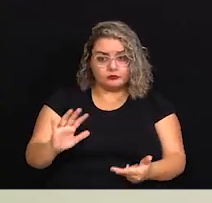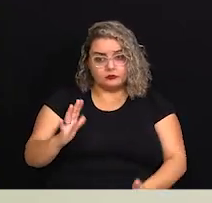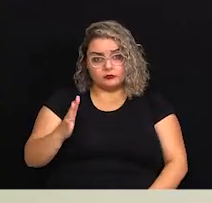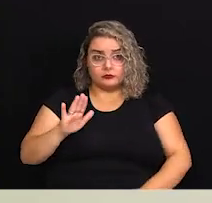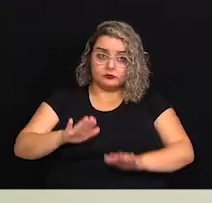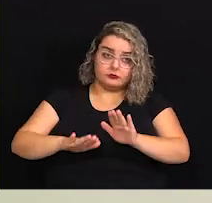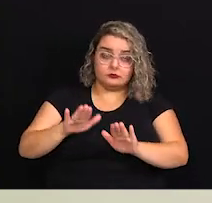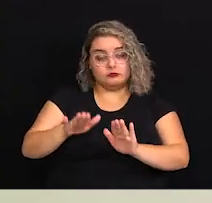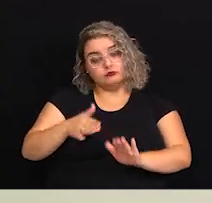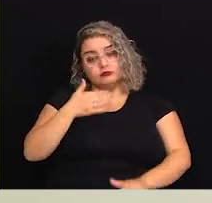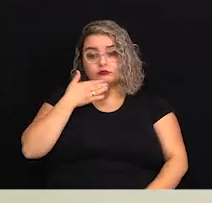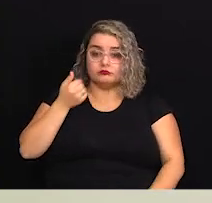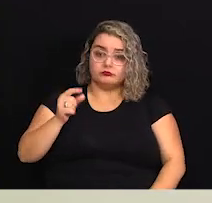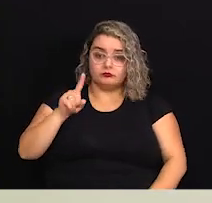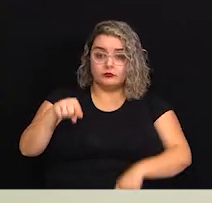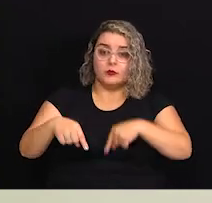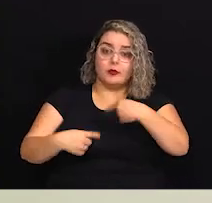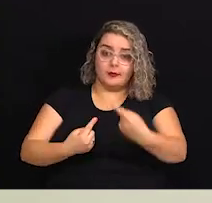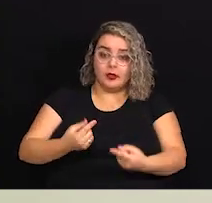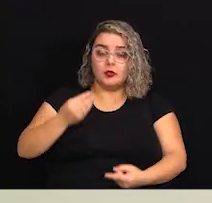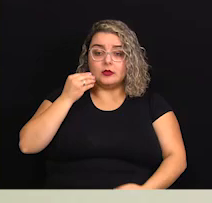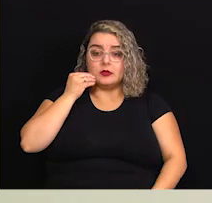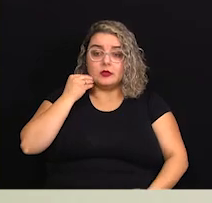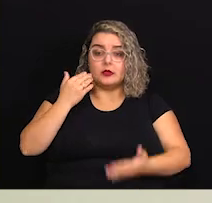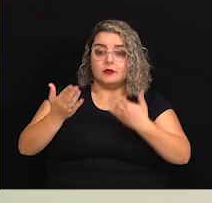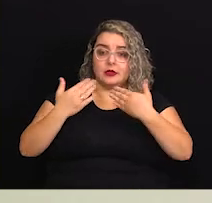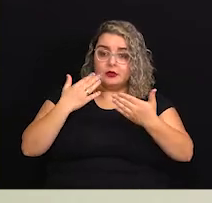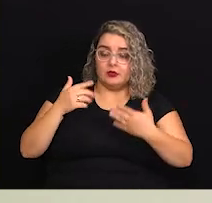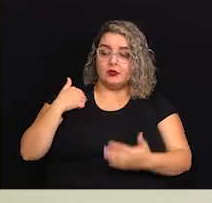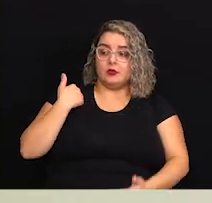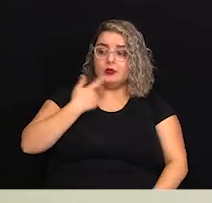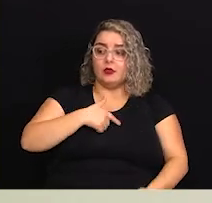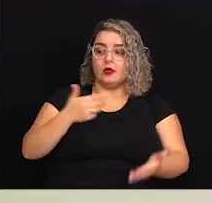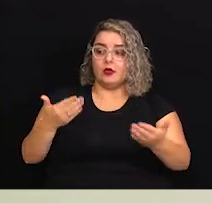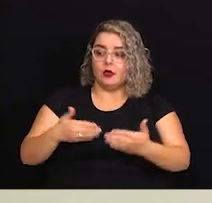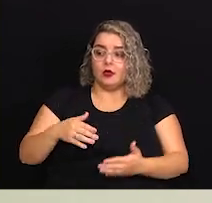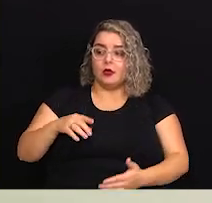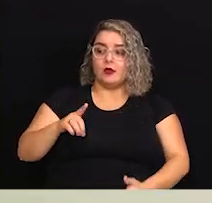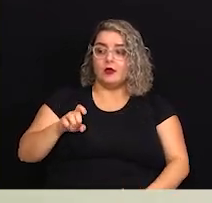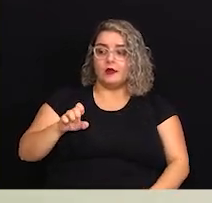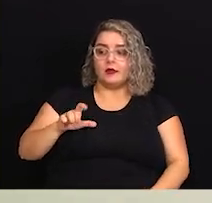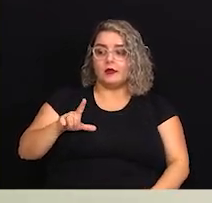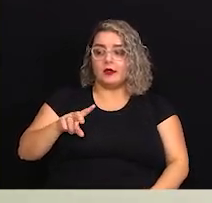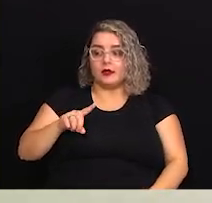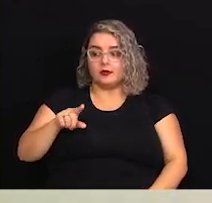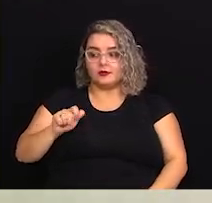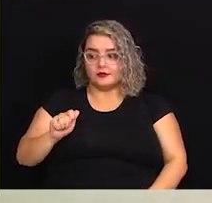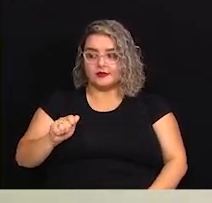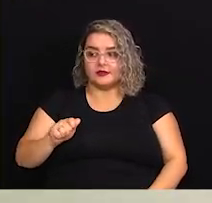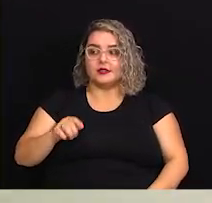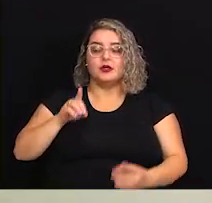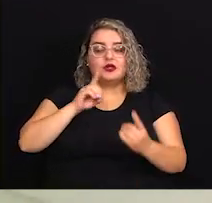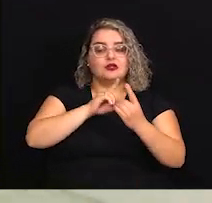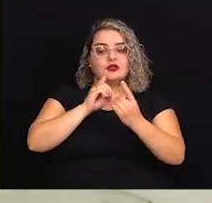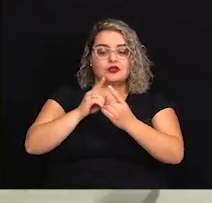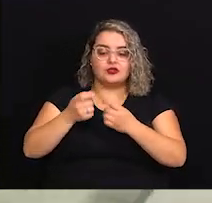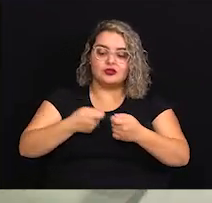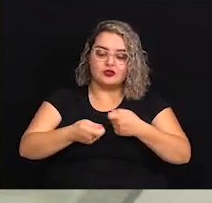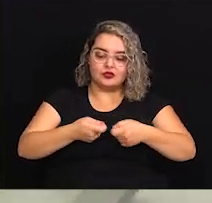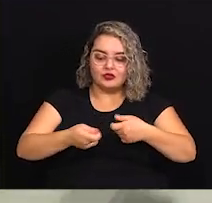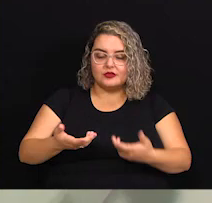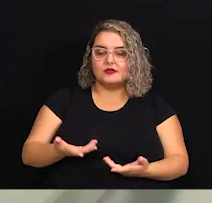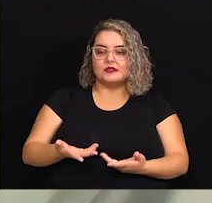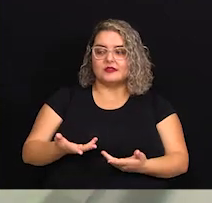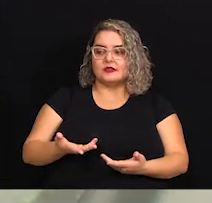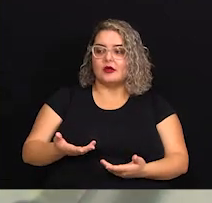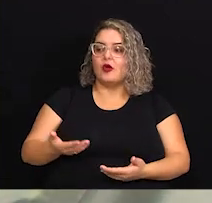talvez melhorar em uma próxima tentativa. Quem vai conversar conosco hoje é a Delza Barbosa, consultora financeira.